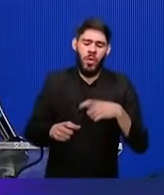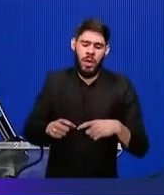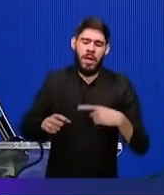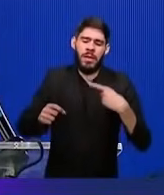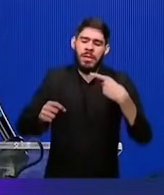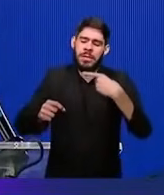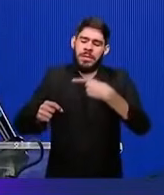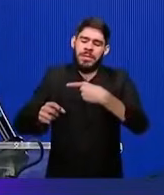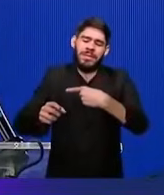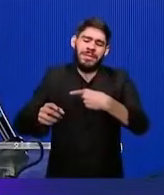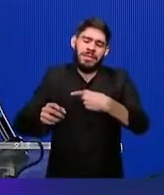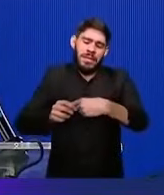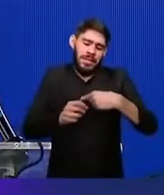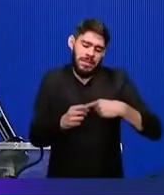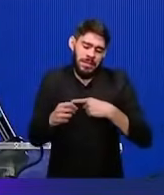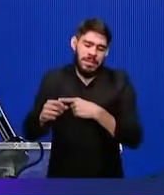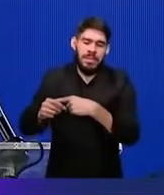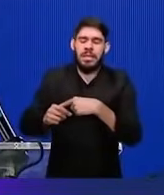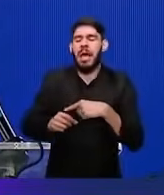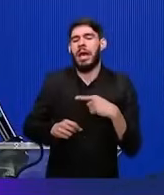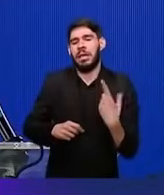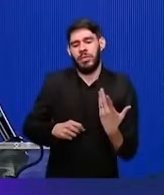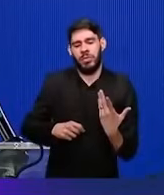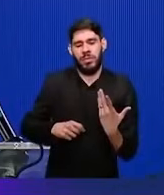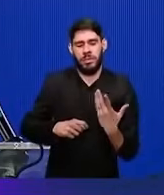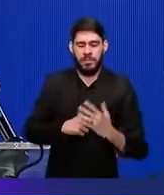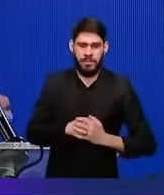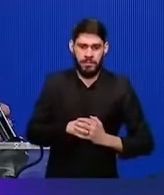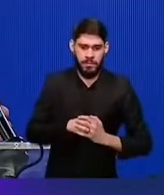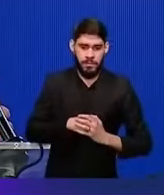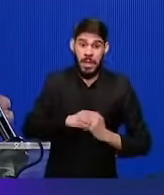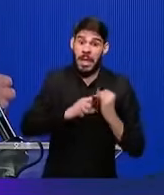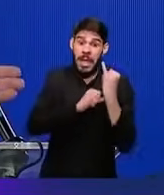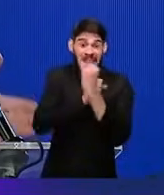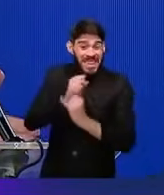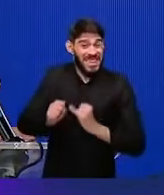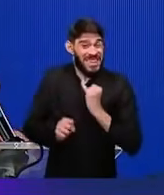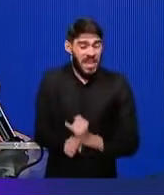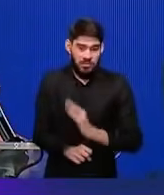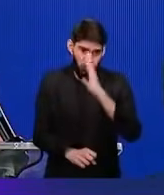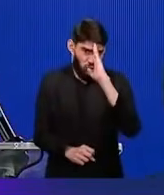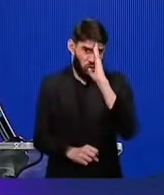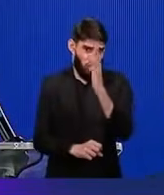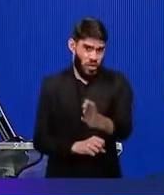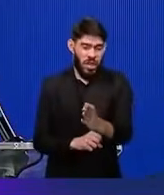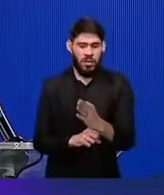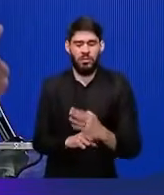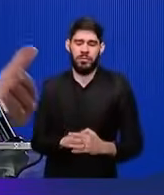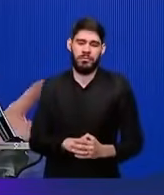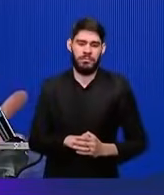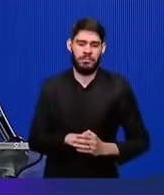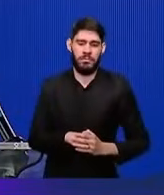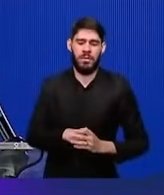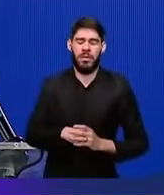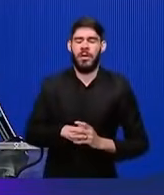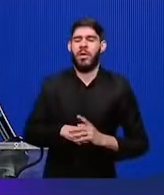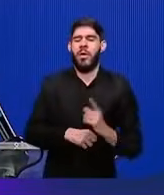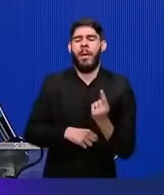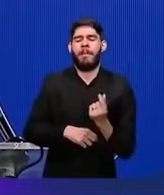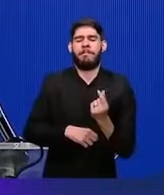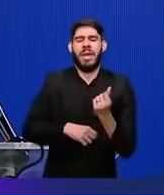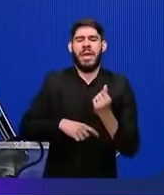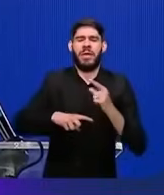está acontecendo com isso online, em tempo real? O que está acontecendo com o preço